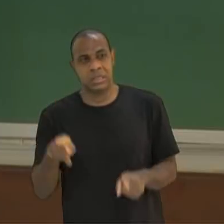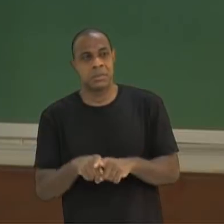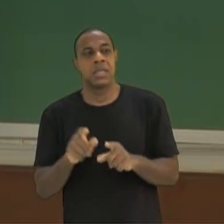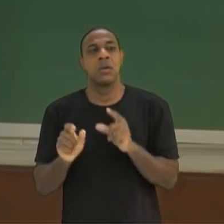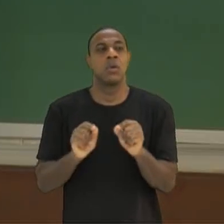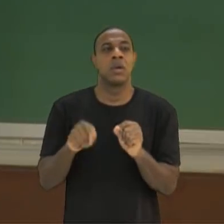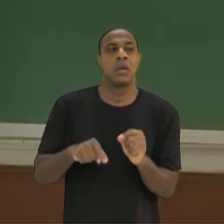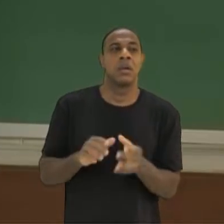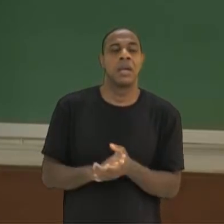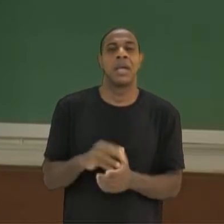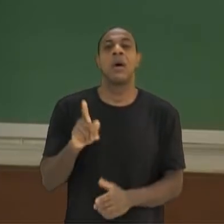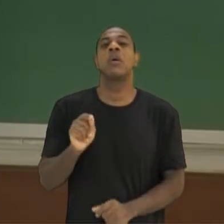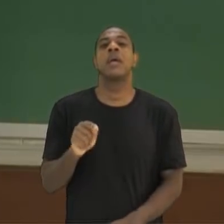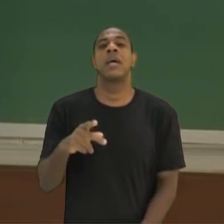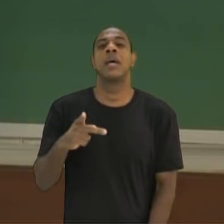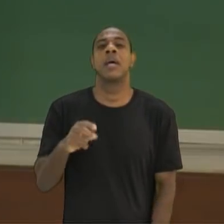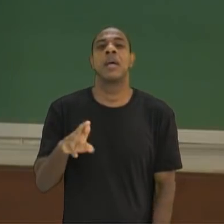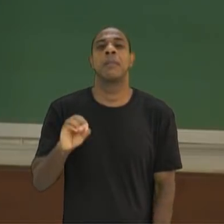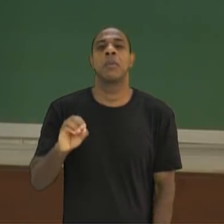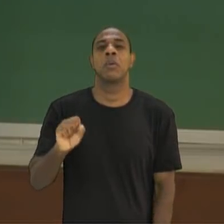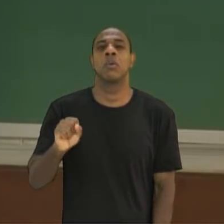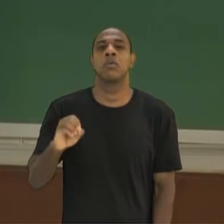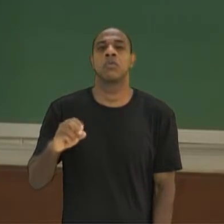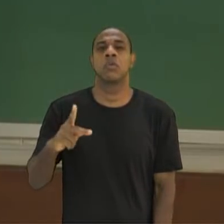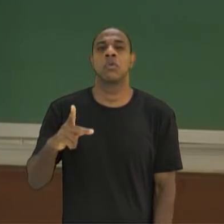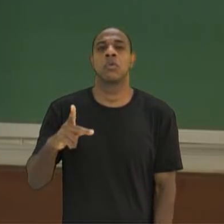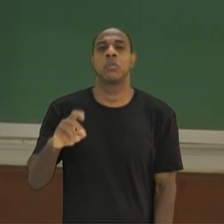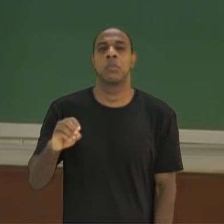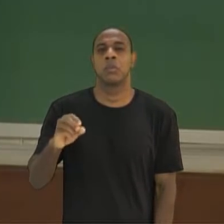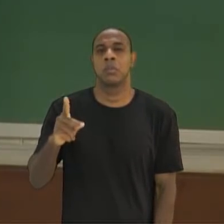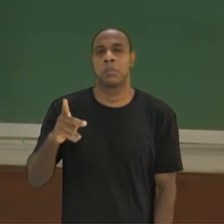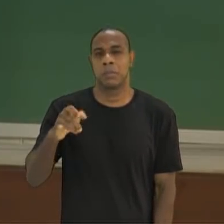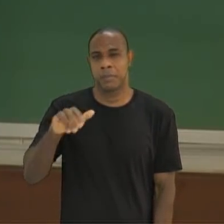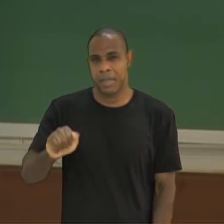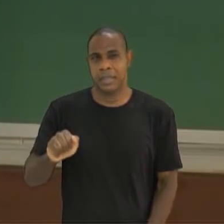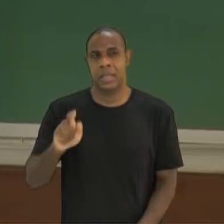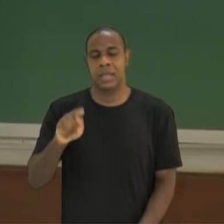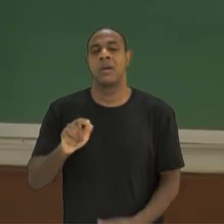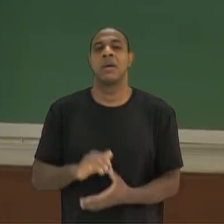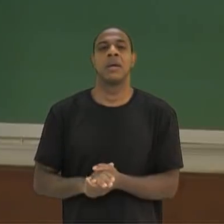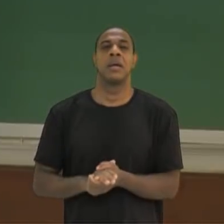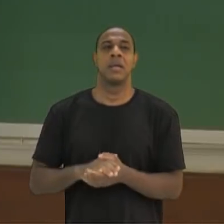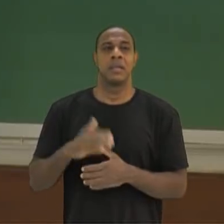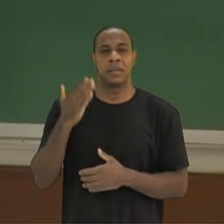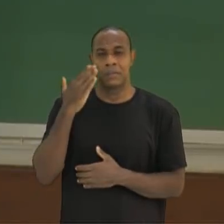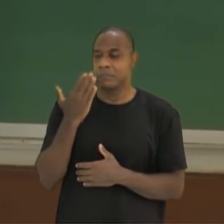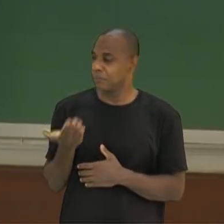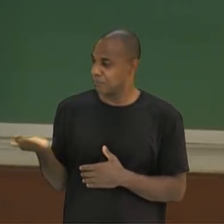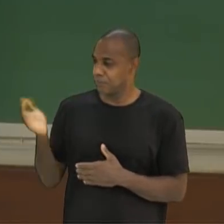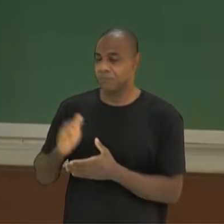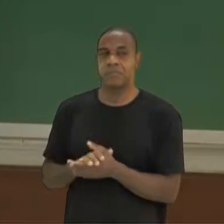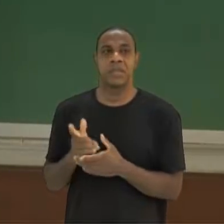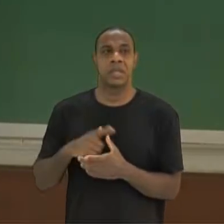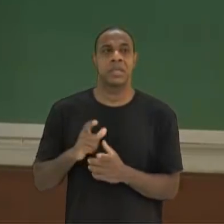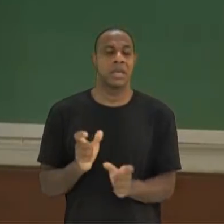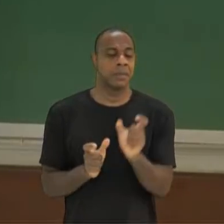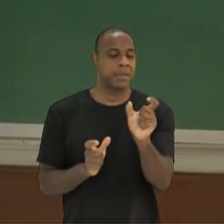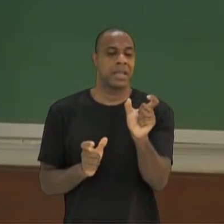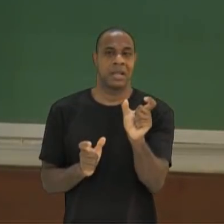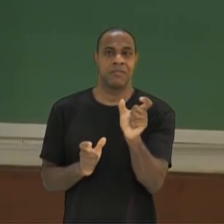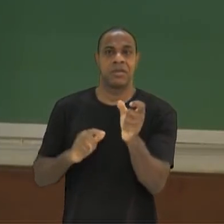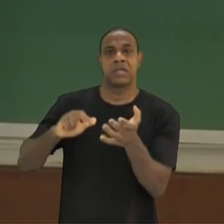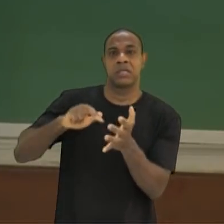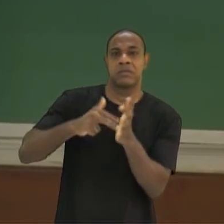linguagem, é prosopopeia. Então, memorizem, prosopopeia e personificação são sinônimos, certo? E consistem em atribuir vida